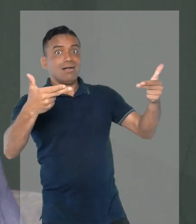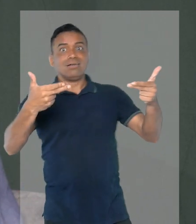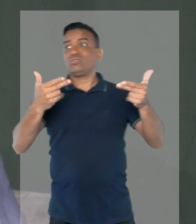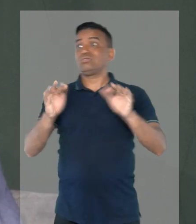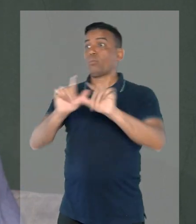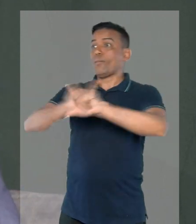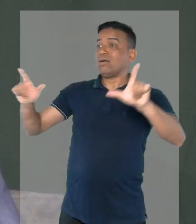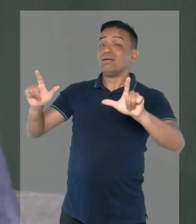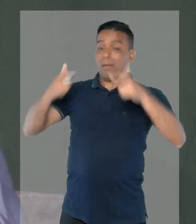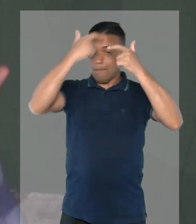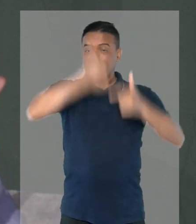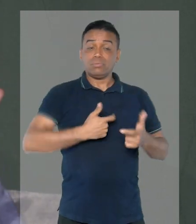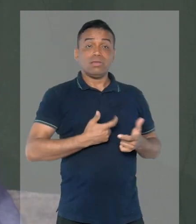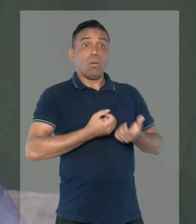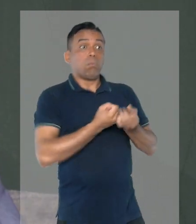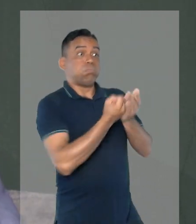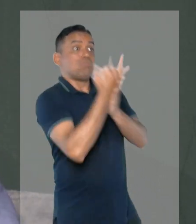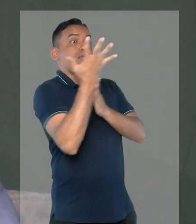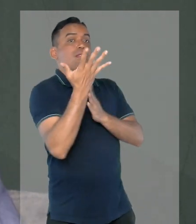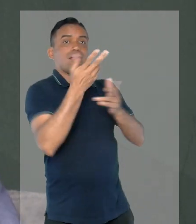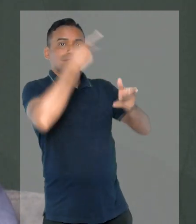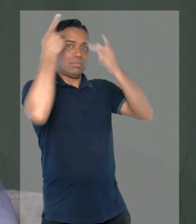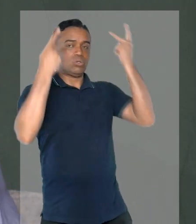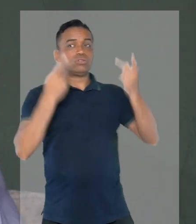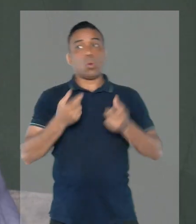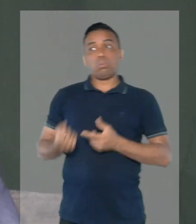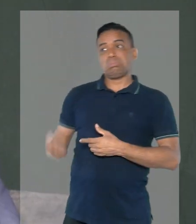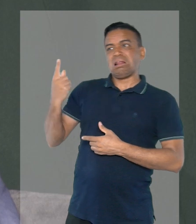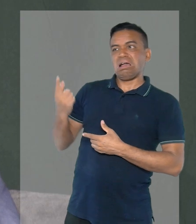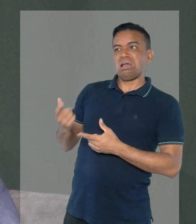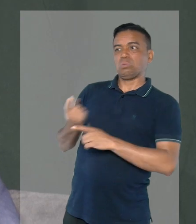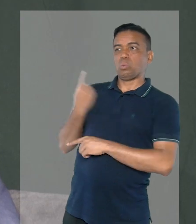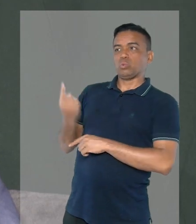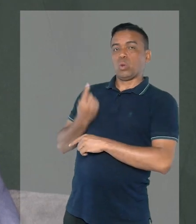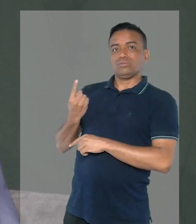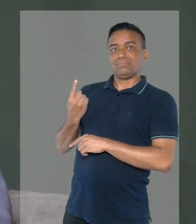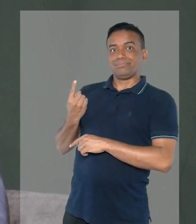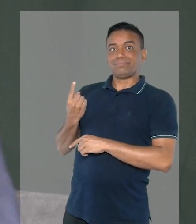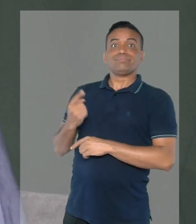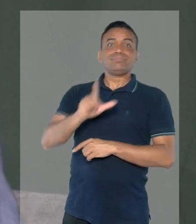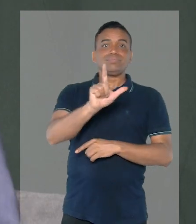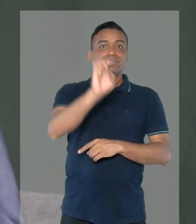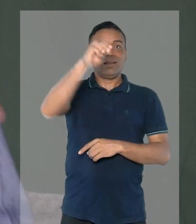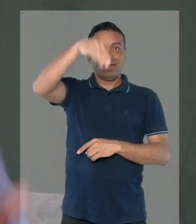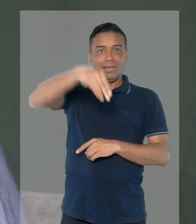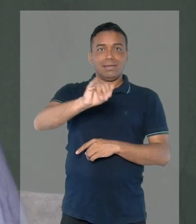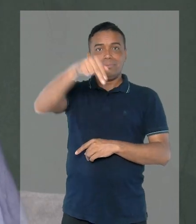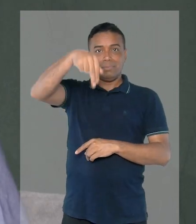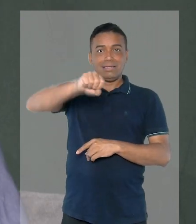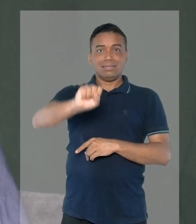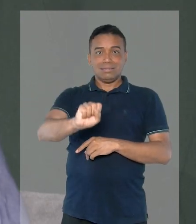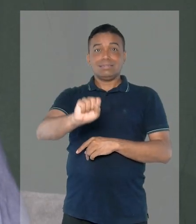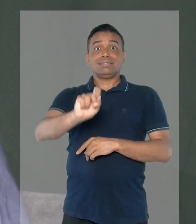fundo. Uma parte de mim é multidão, outra parte estranheza e solidão. Aí o Leminski vai e faz